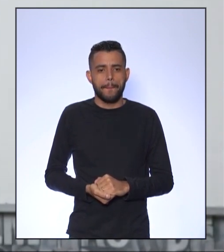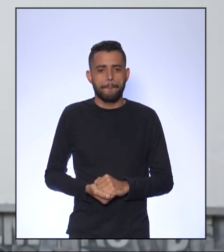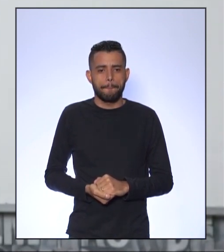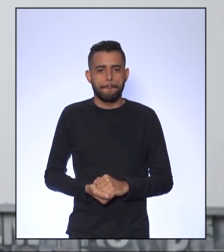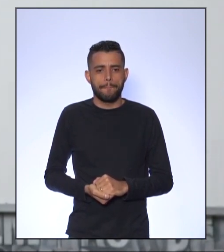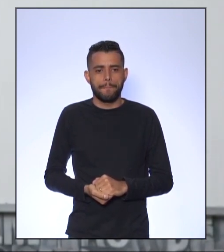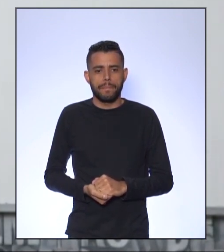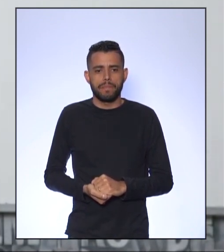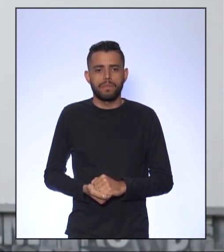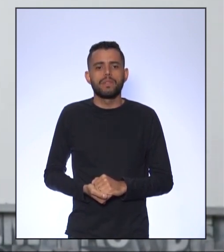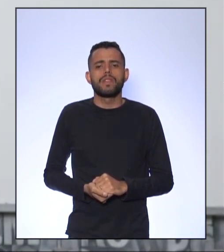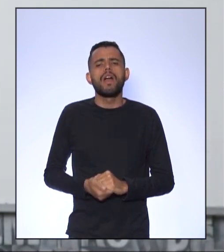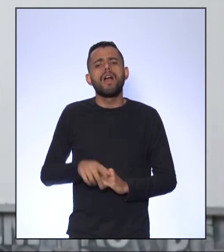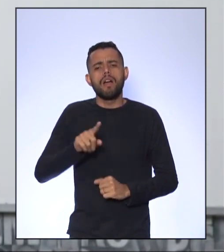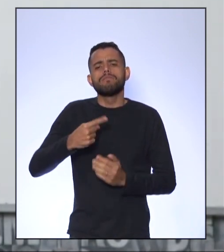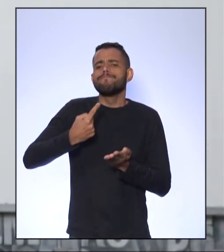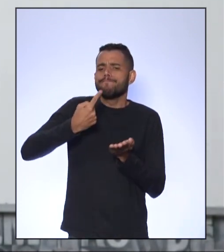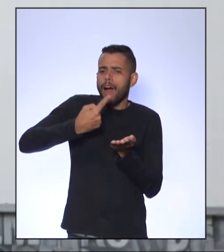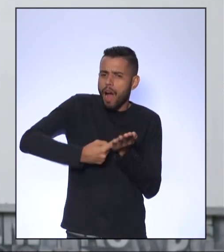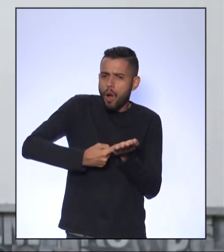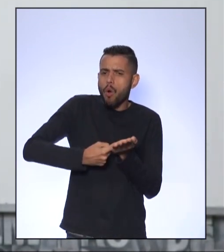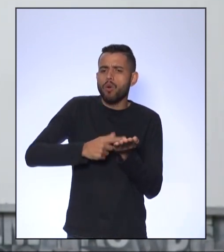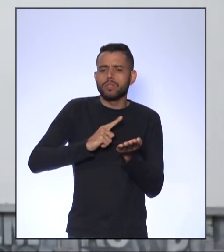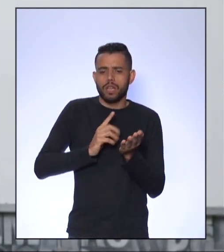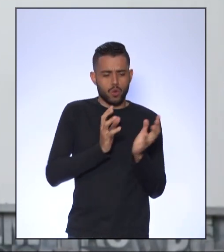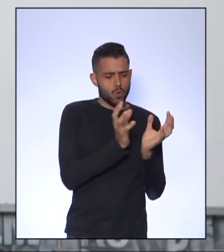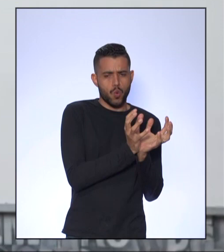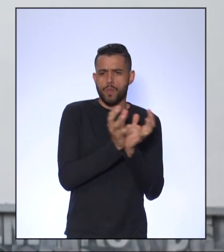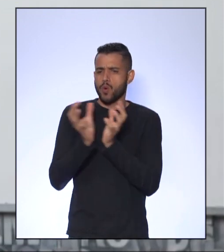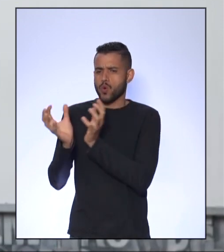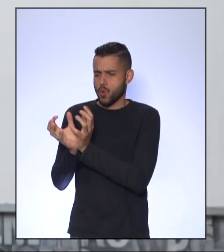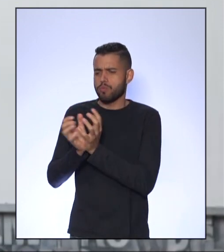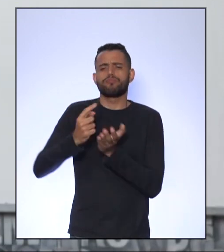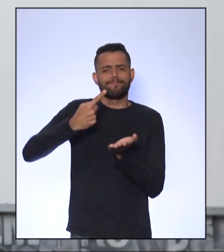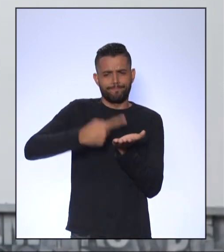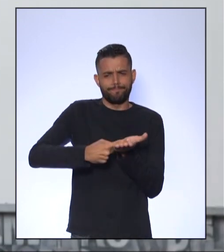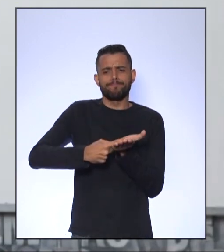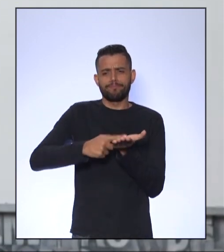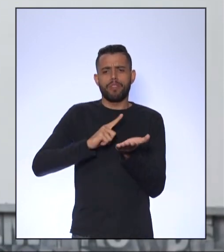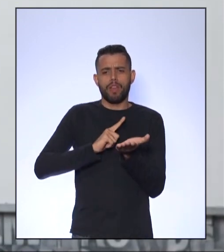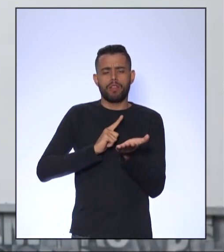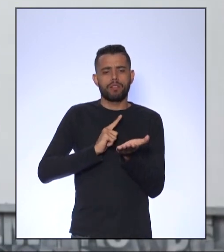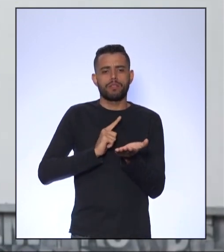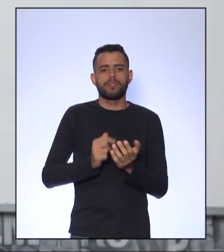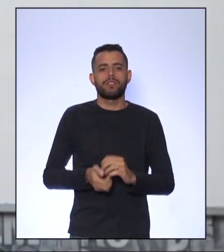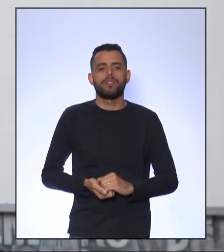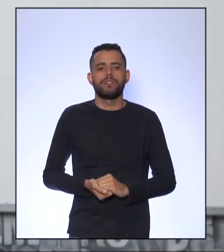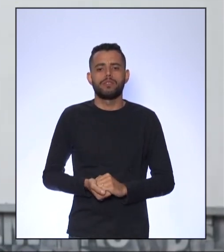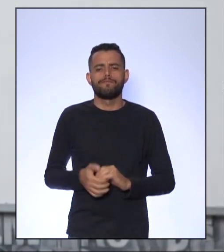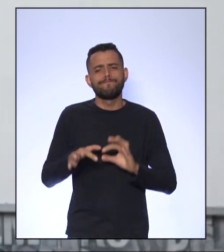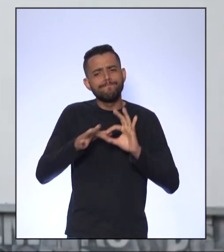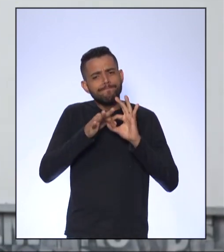Esta aliança acontece com dois grupos. Eu tenho aqui